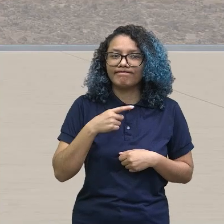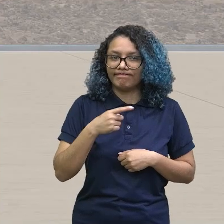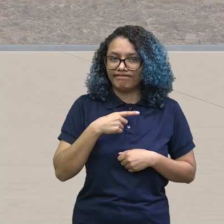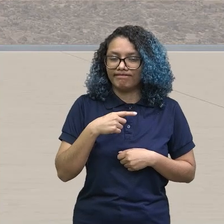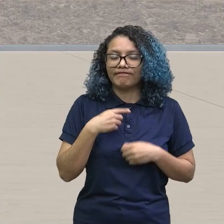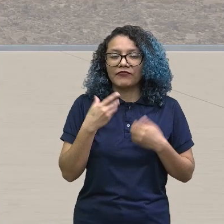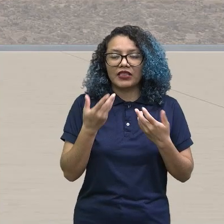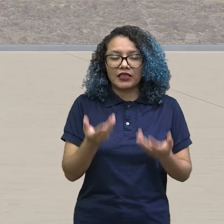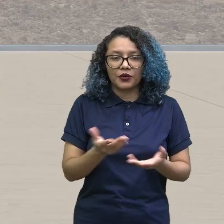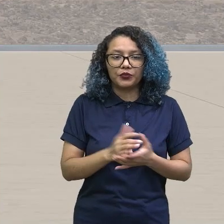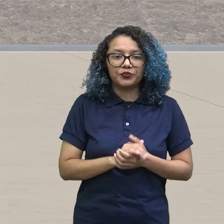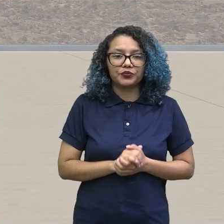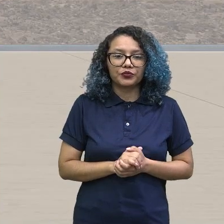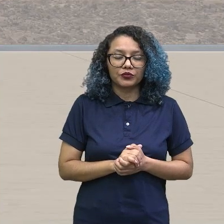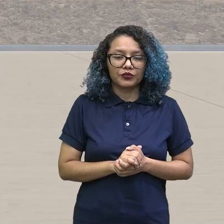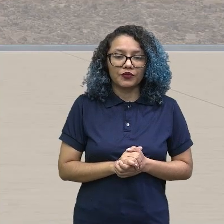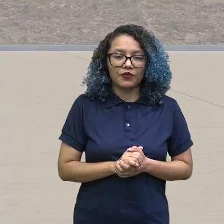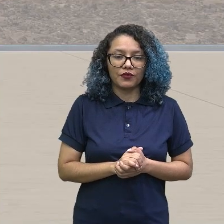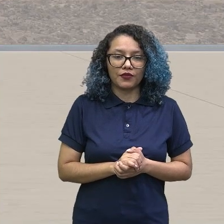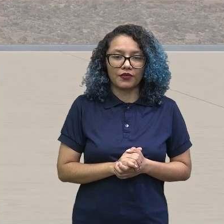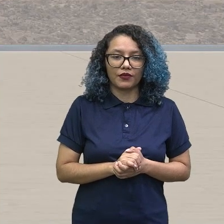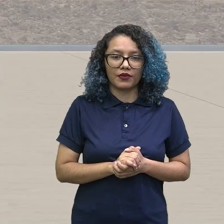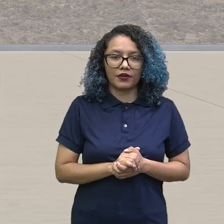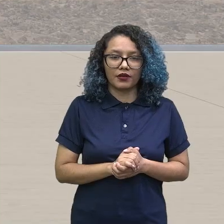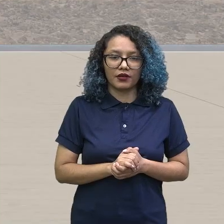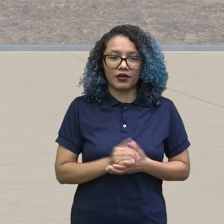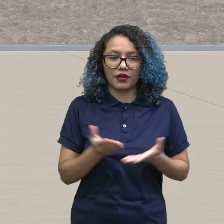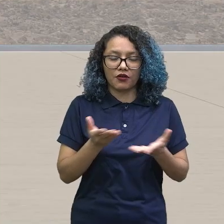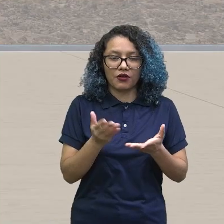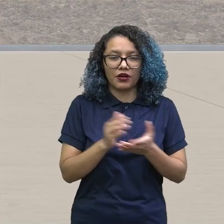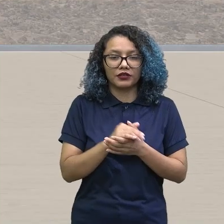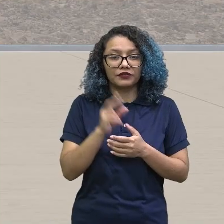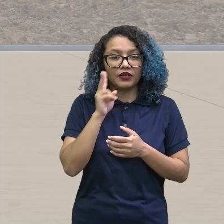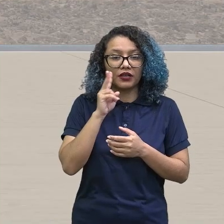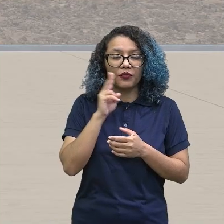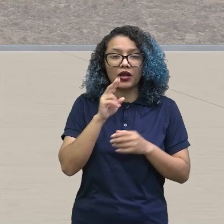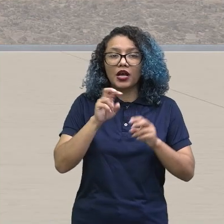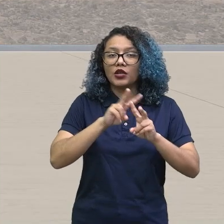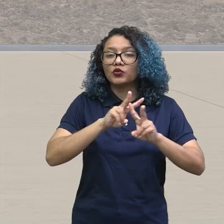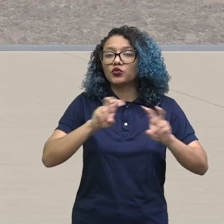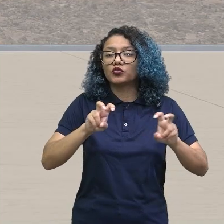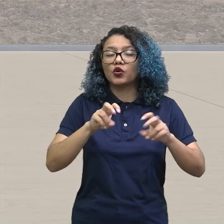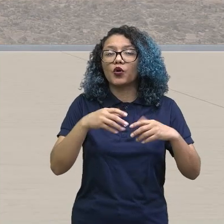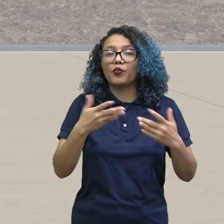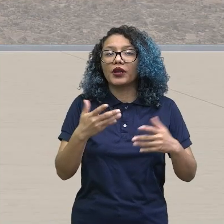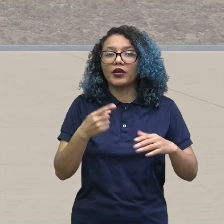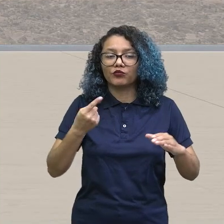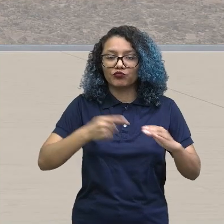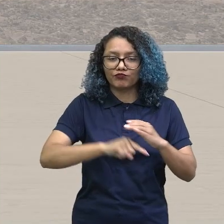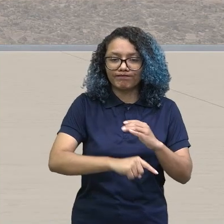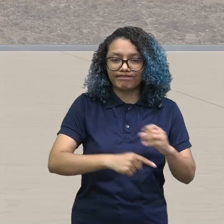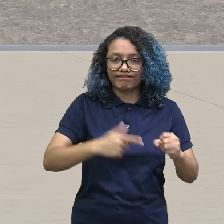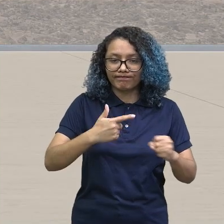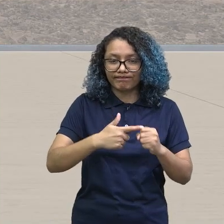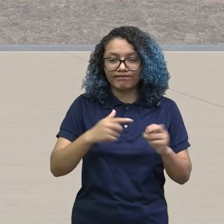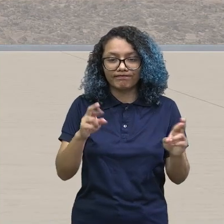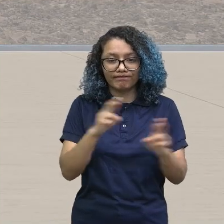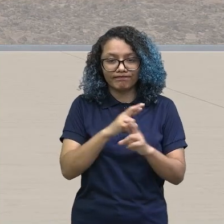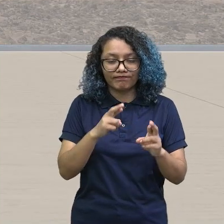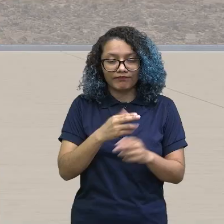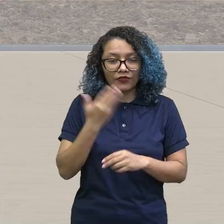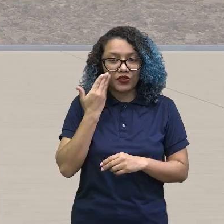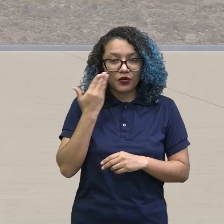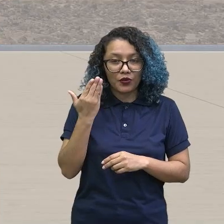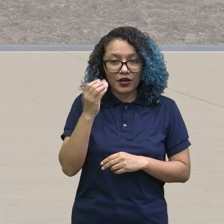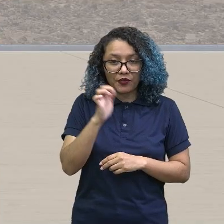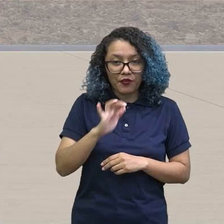aí a gente vai relembrar com vocês o que é o combustível fóssil, né, que está relacionado aqui, ó, com essa situação que a gente observa